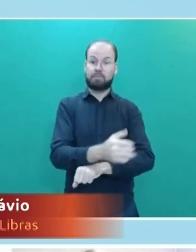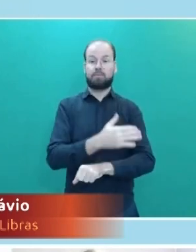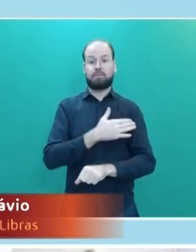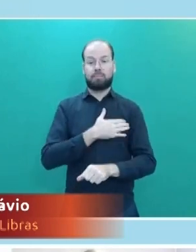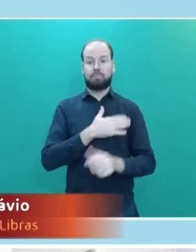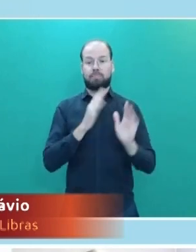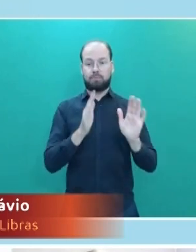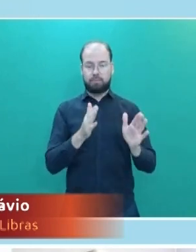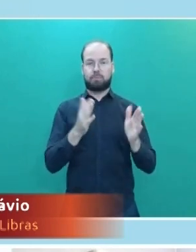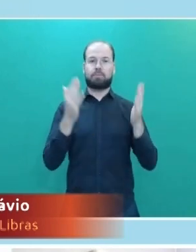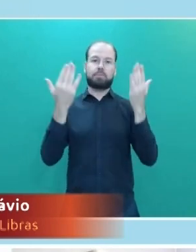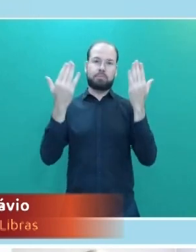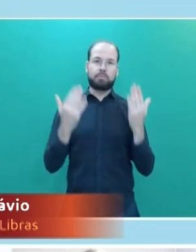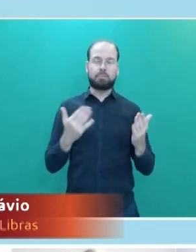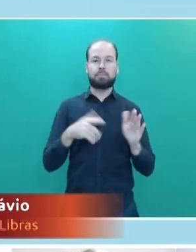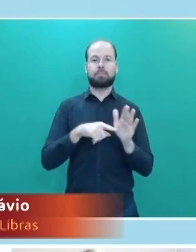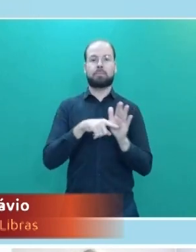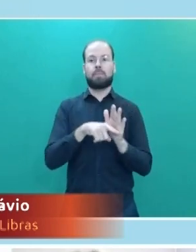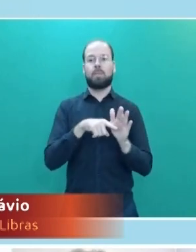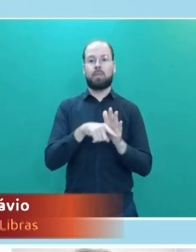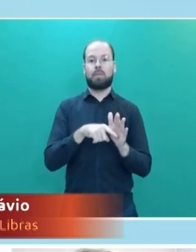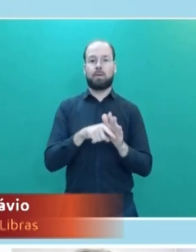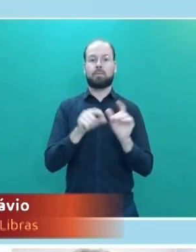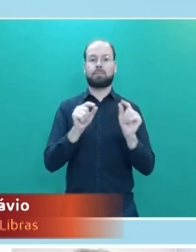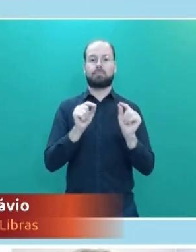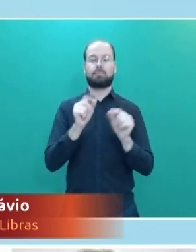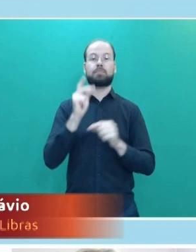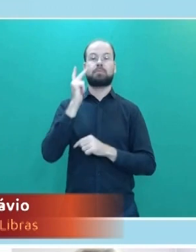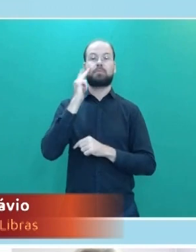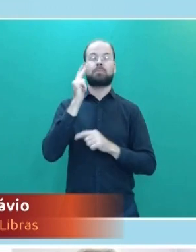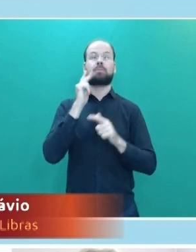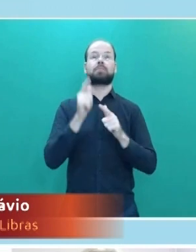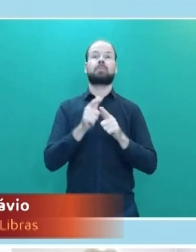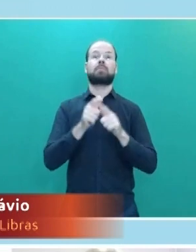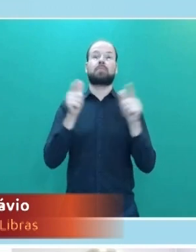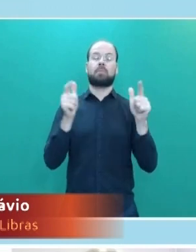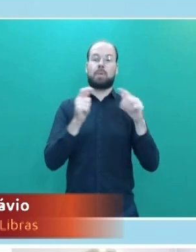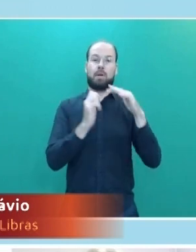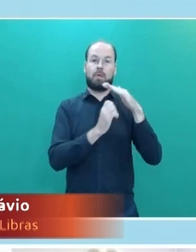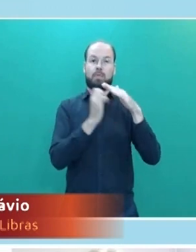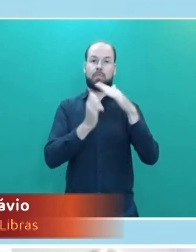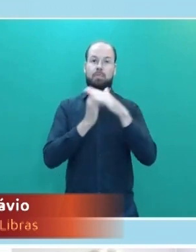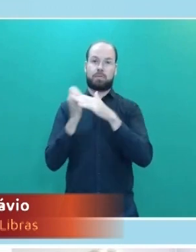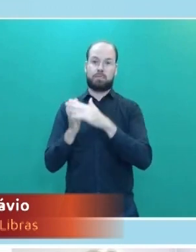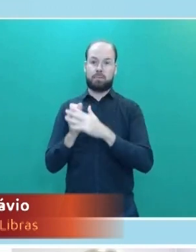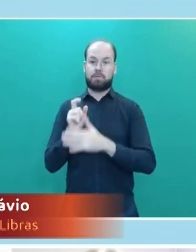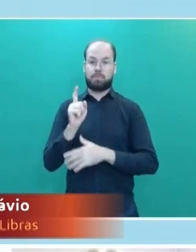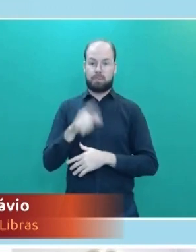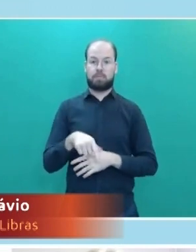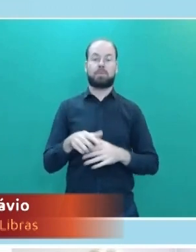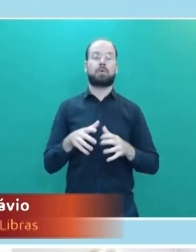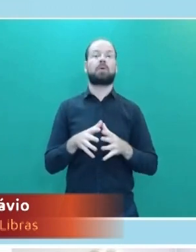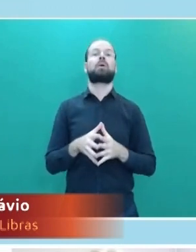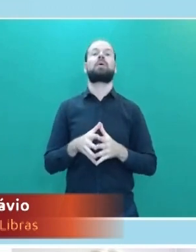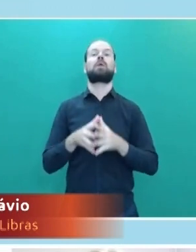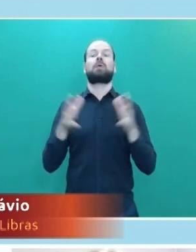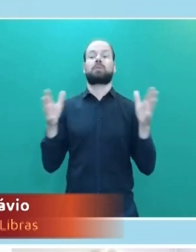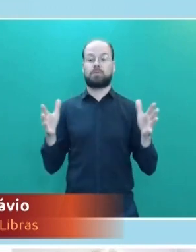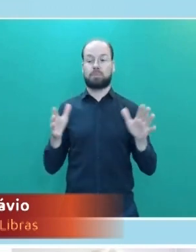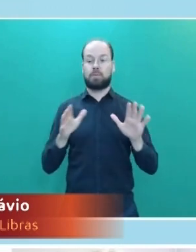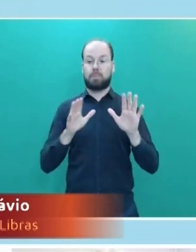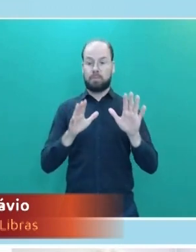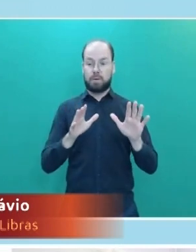e pesquisas, né? Geralmente um empregador que pode ser até que é grande, mas que pode ser